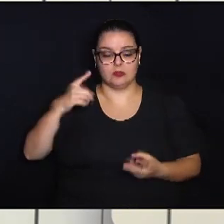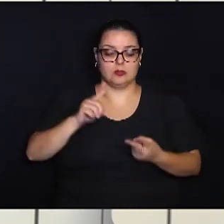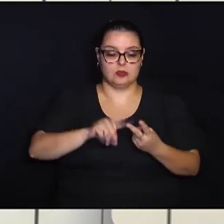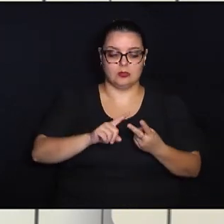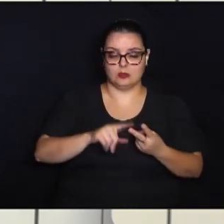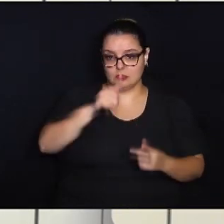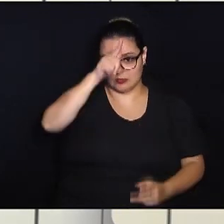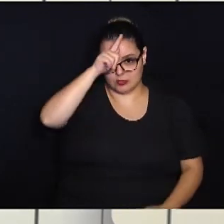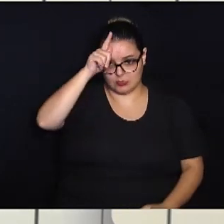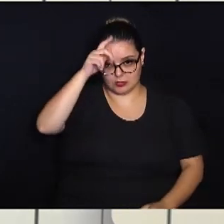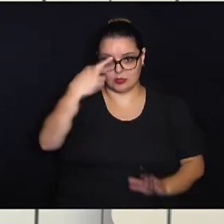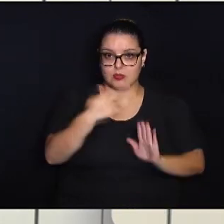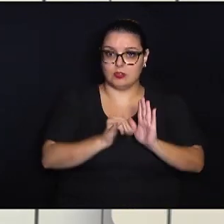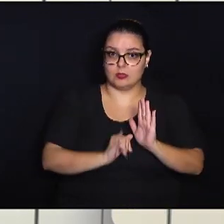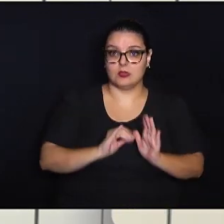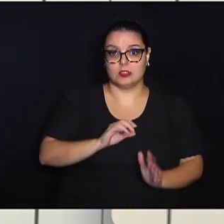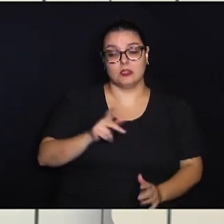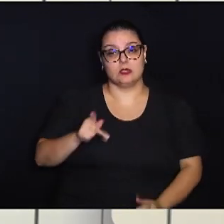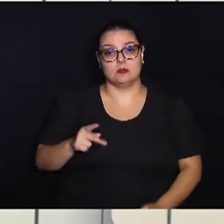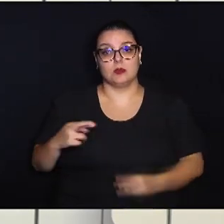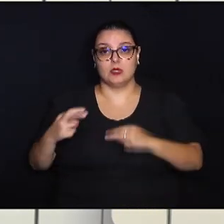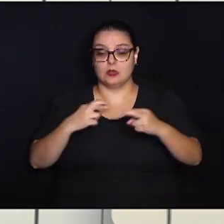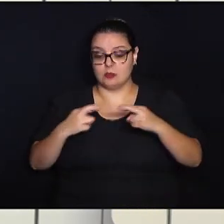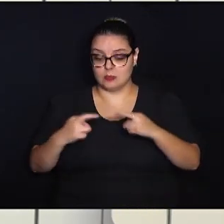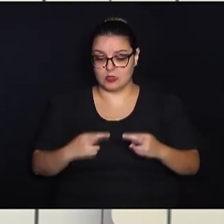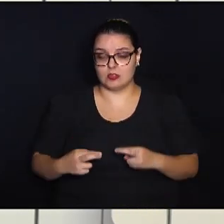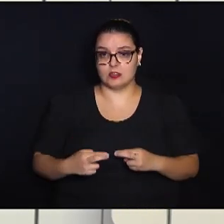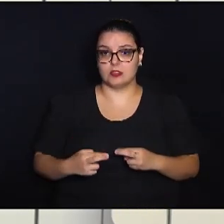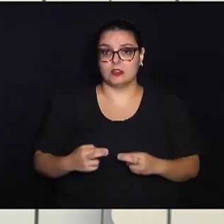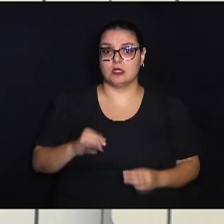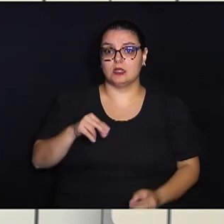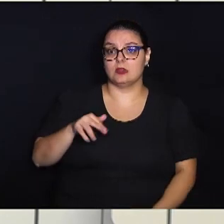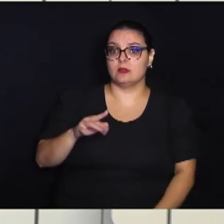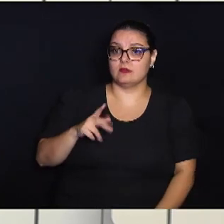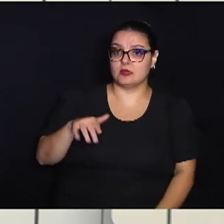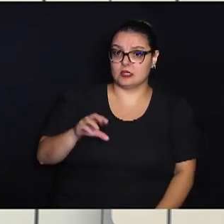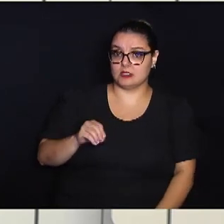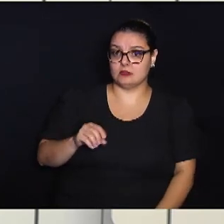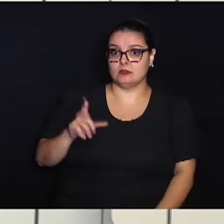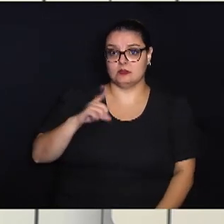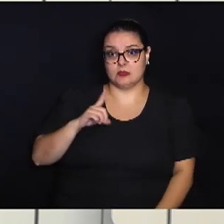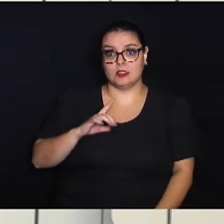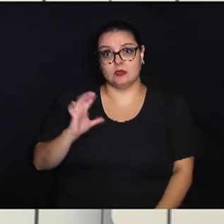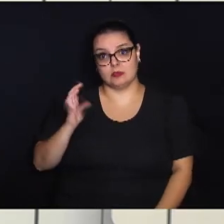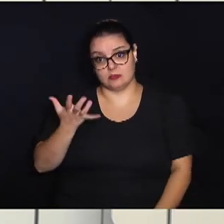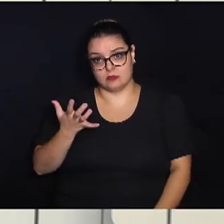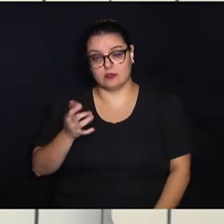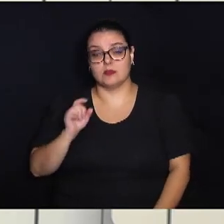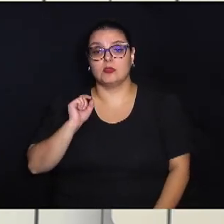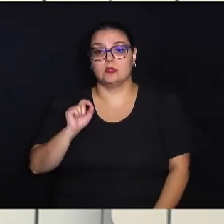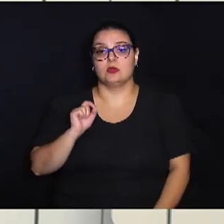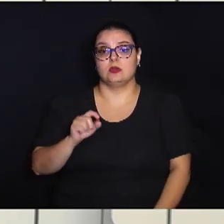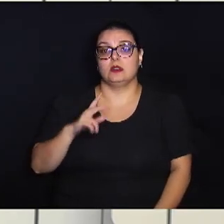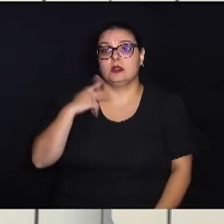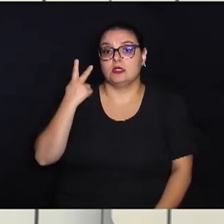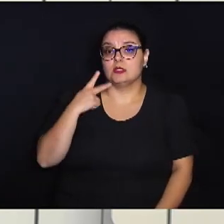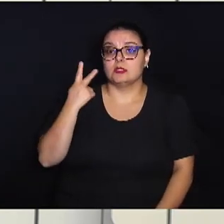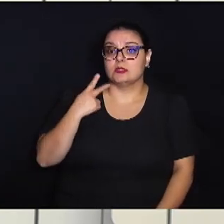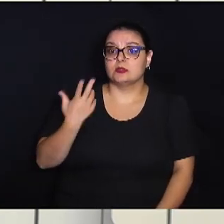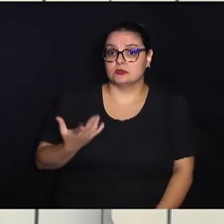da CP, a comissão analisou se as infrações teriam ocorrido pelo fato da parlamentar